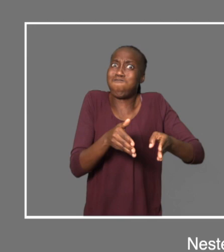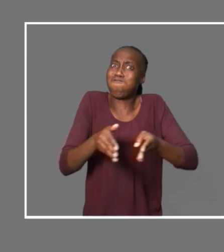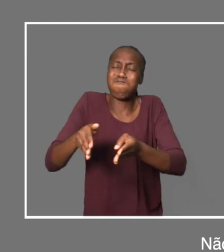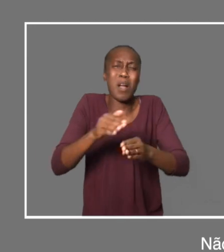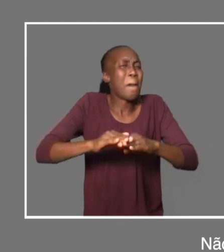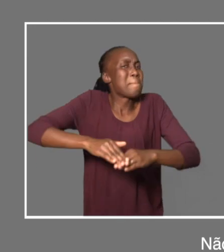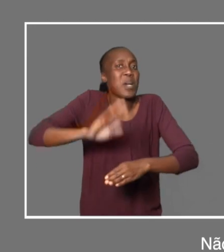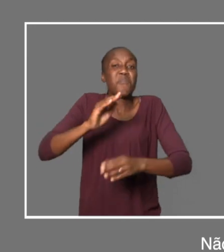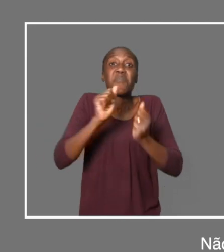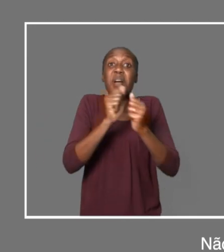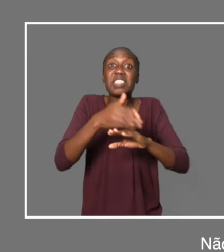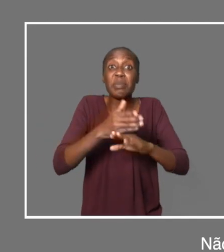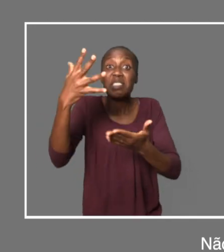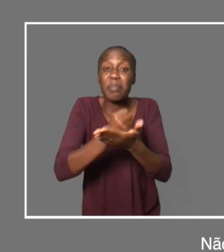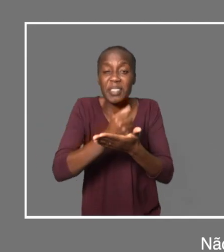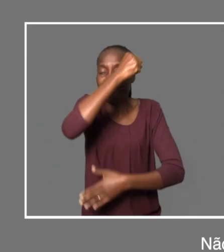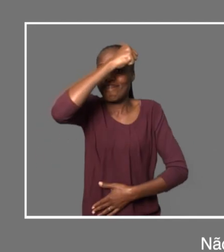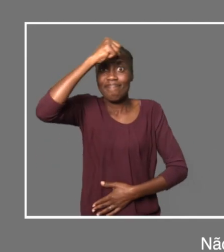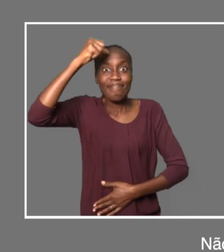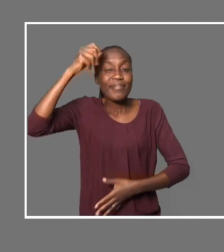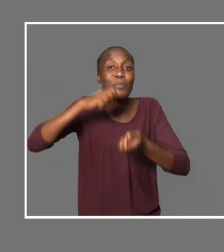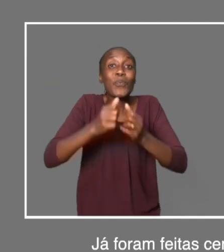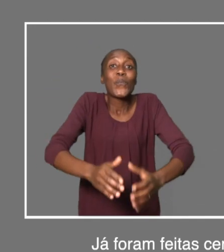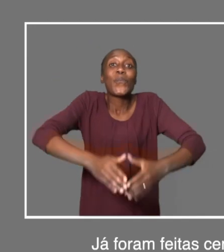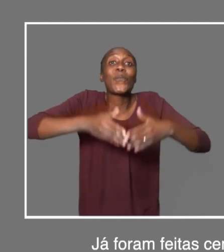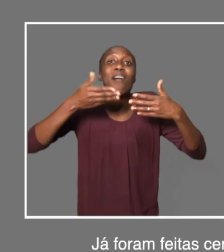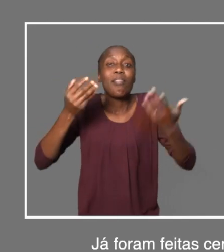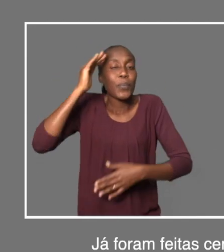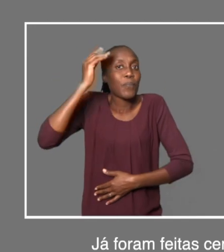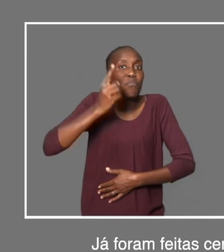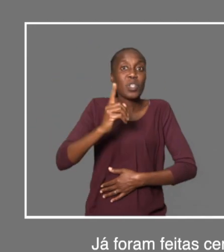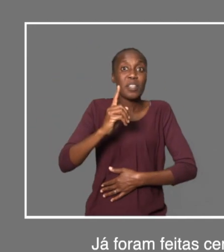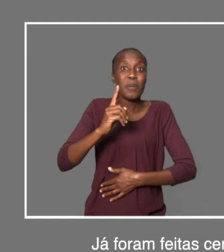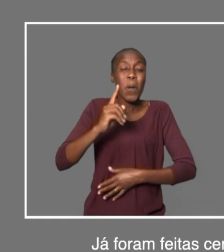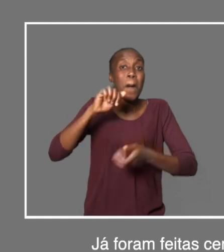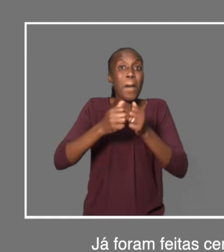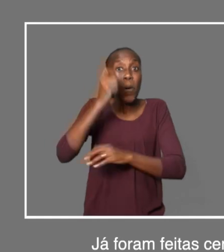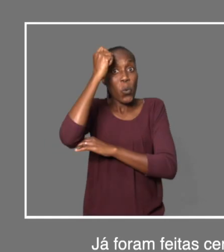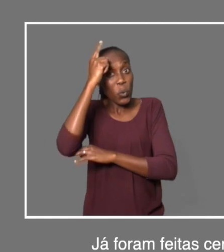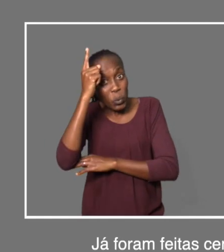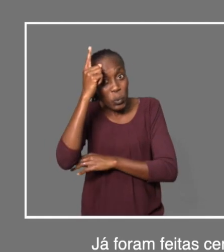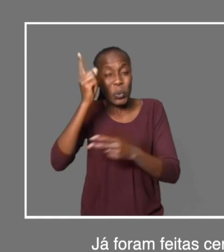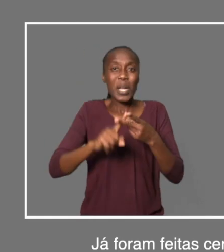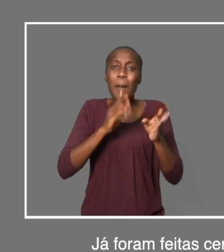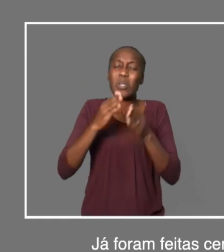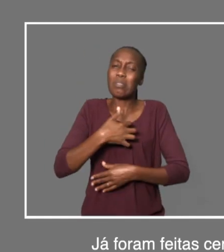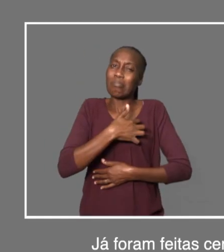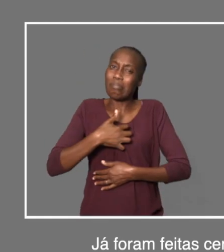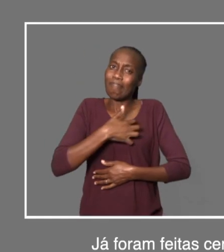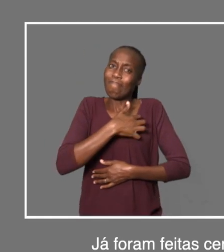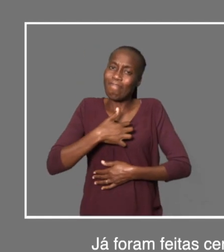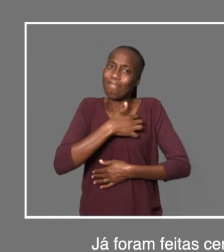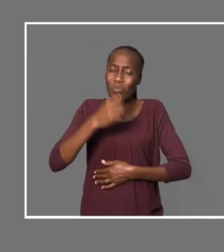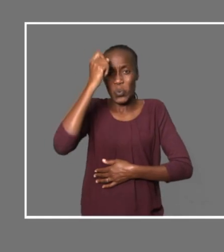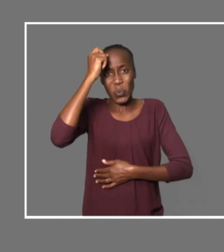não sabemos a que se deve já foram feitas sermônias tradicionais mas sem